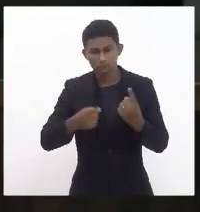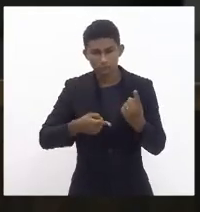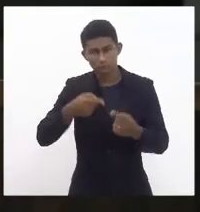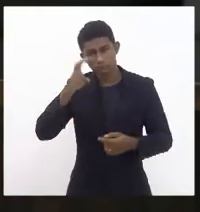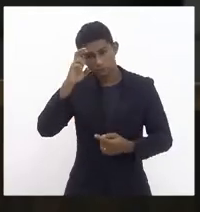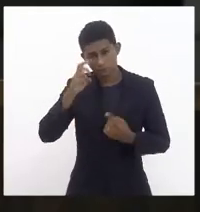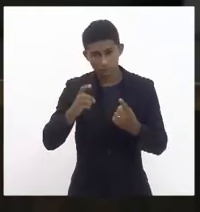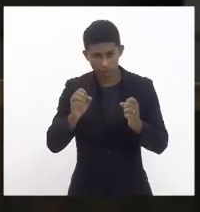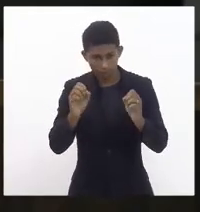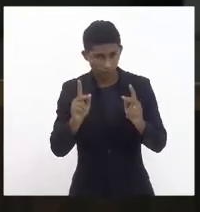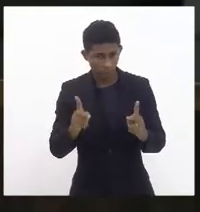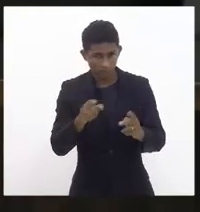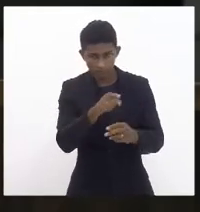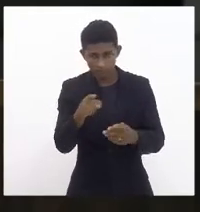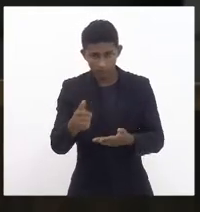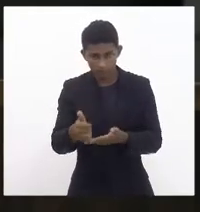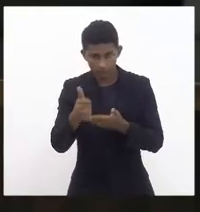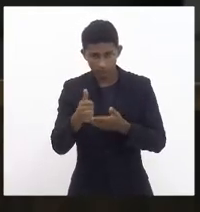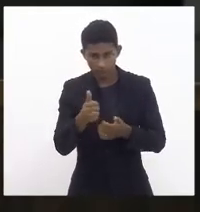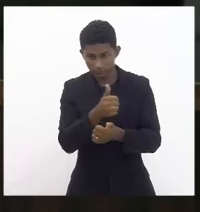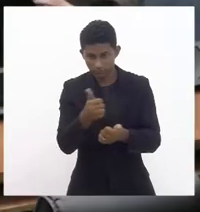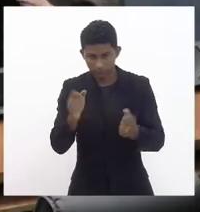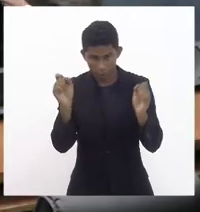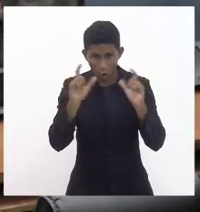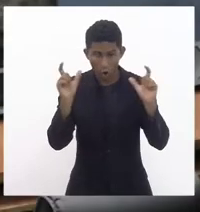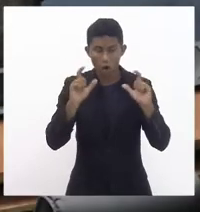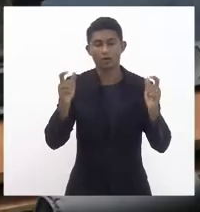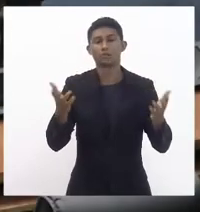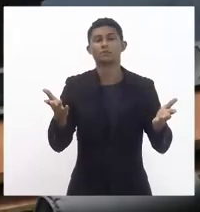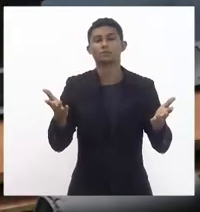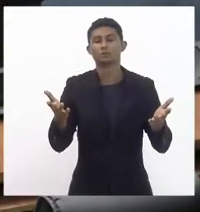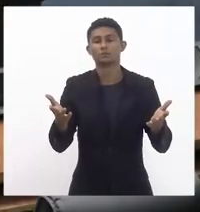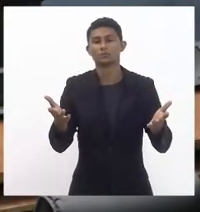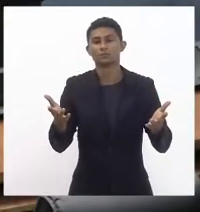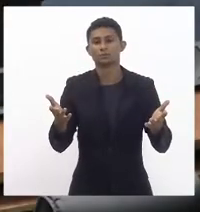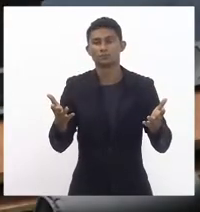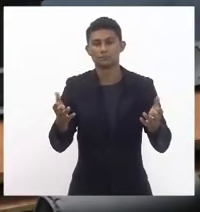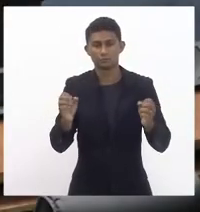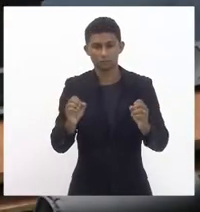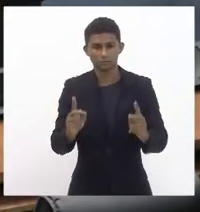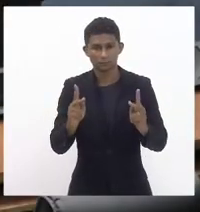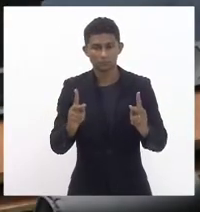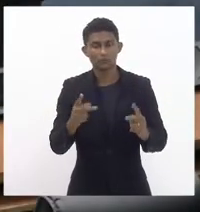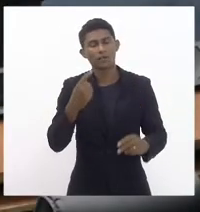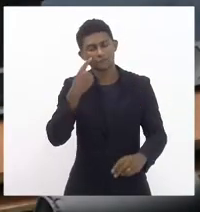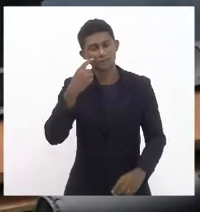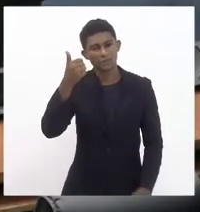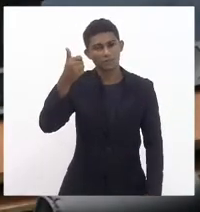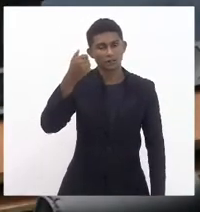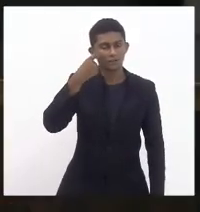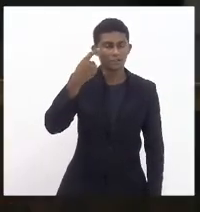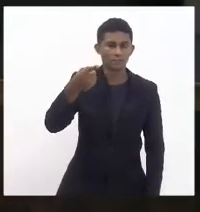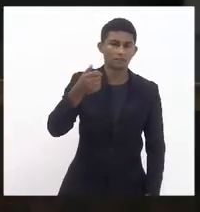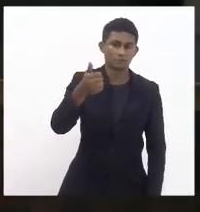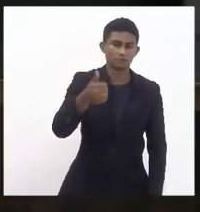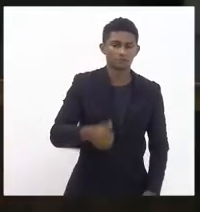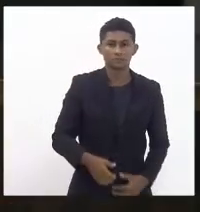teoria corda tu já viu o Polegar então por favor